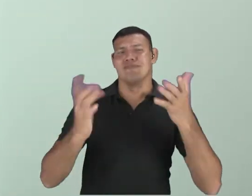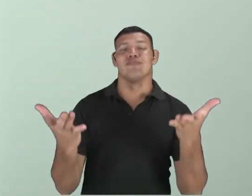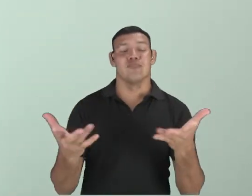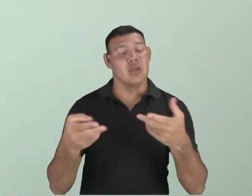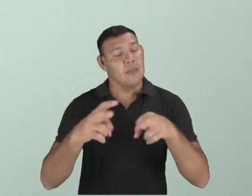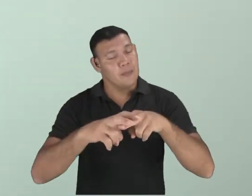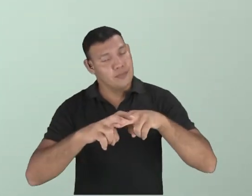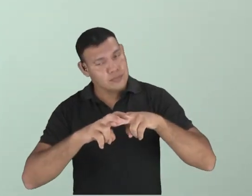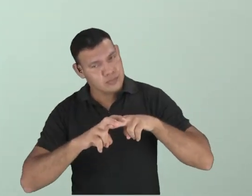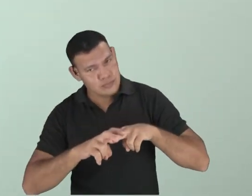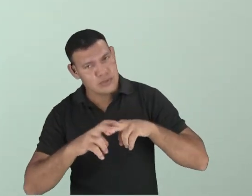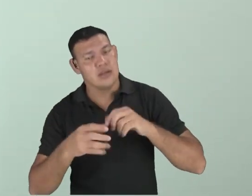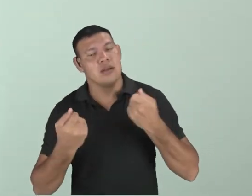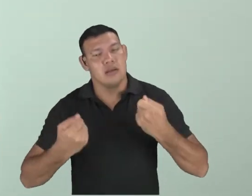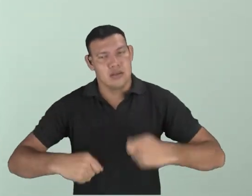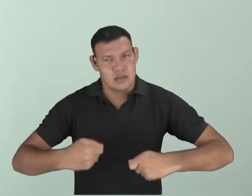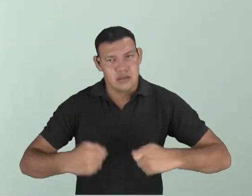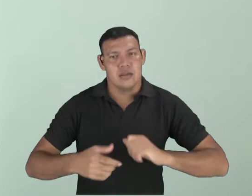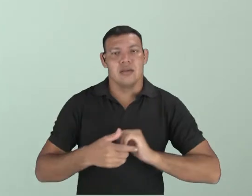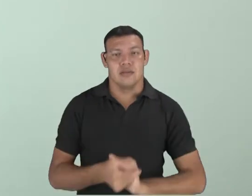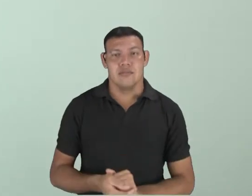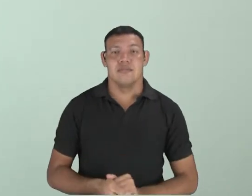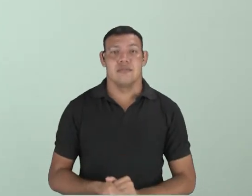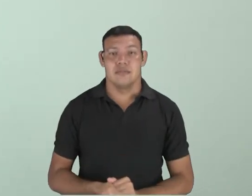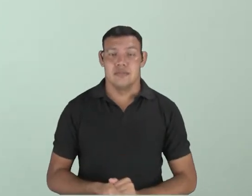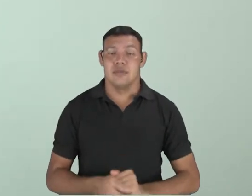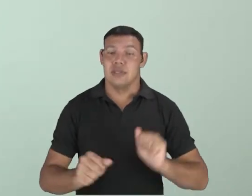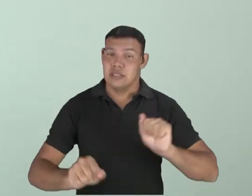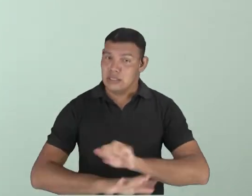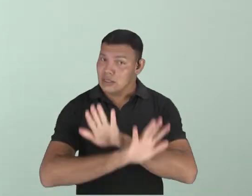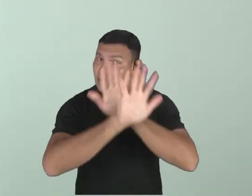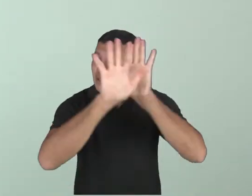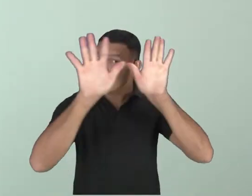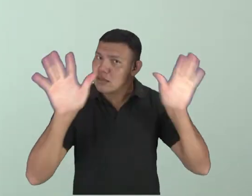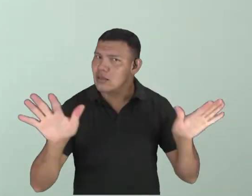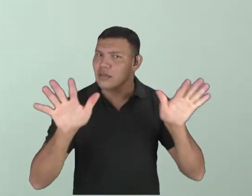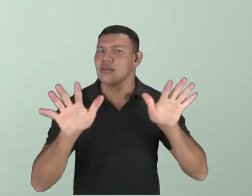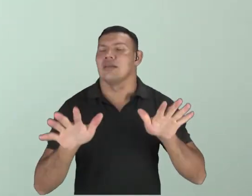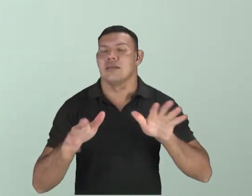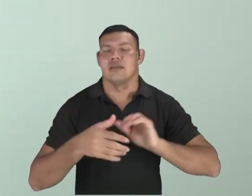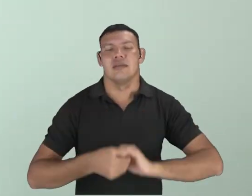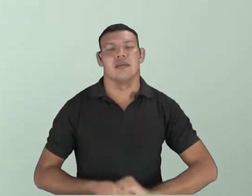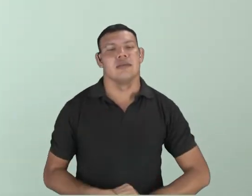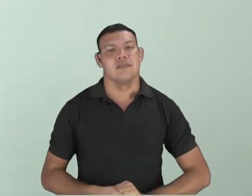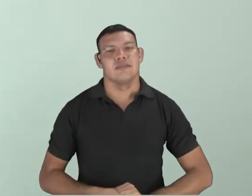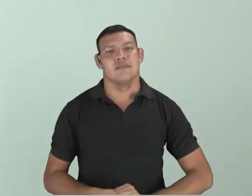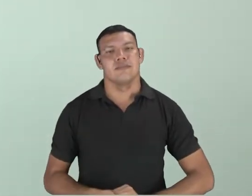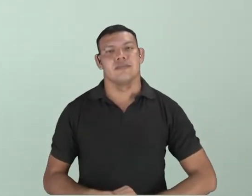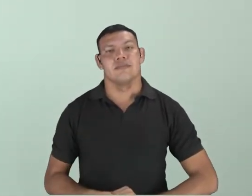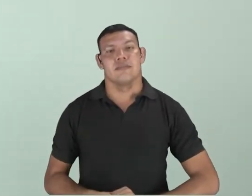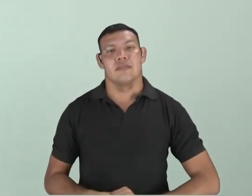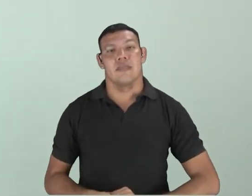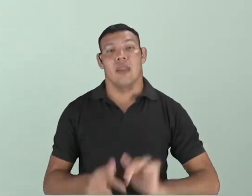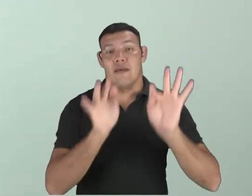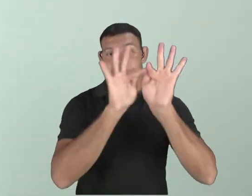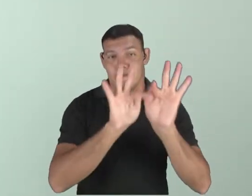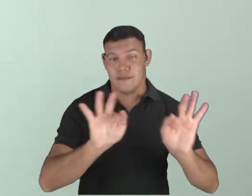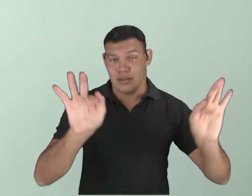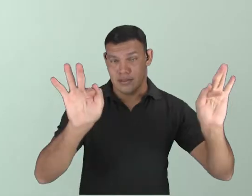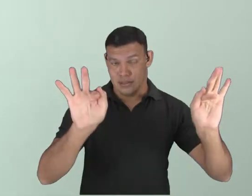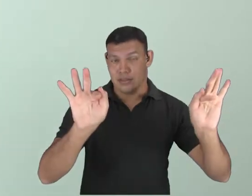quê? Então, por isso que precisa ter uma clareza nas situações. A frase